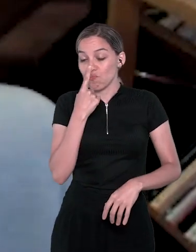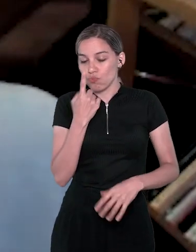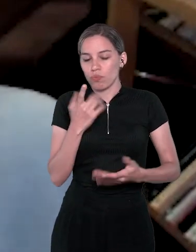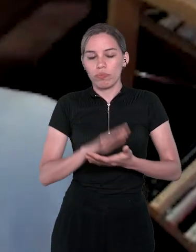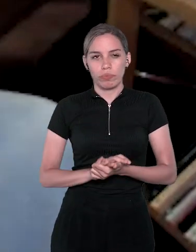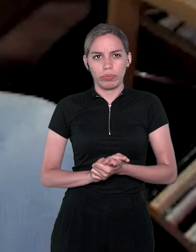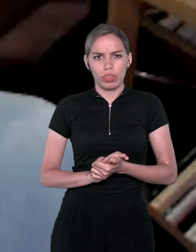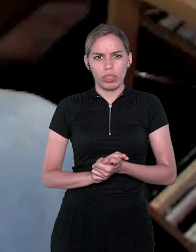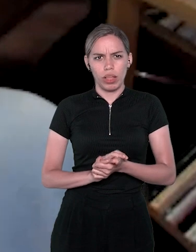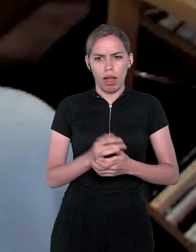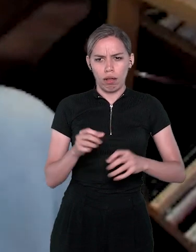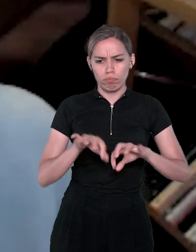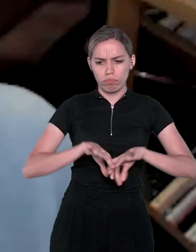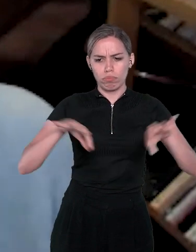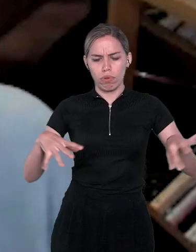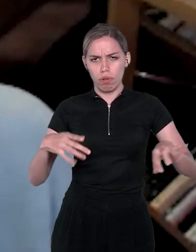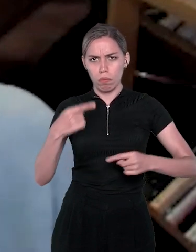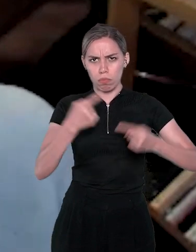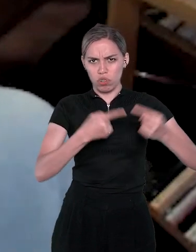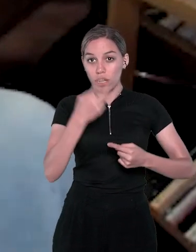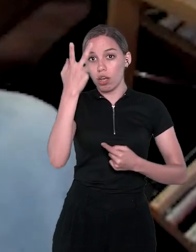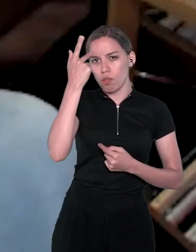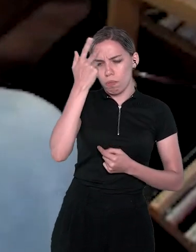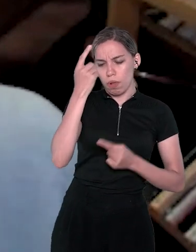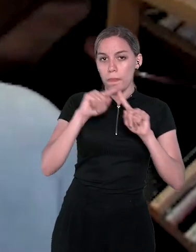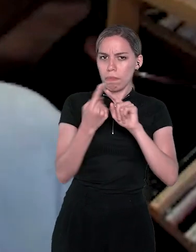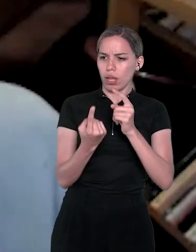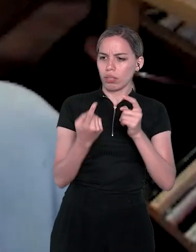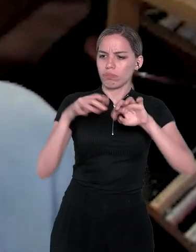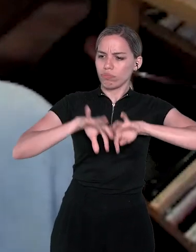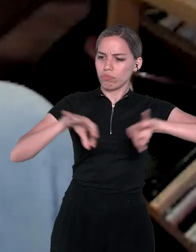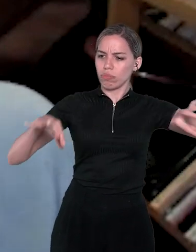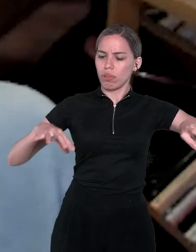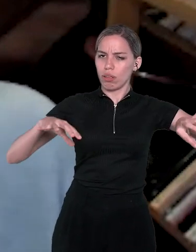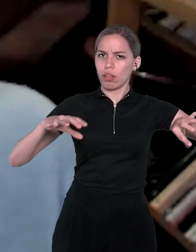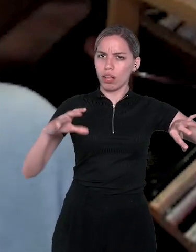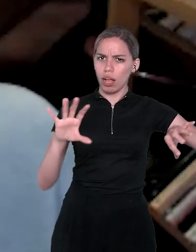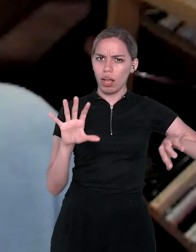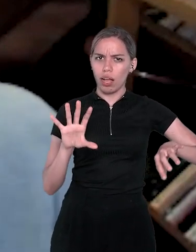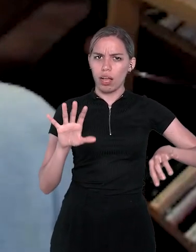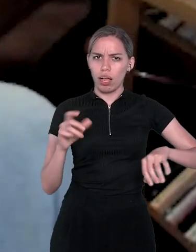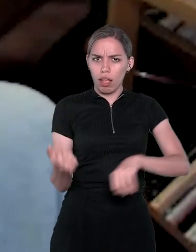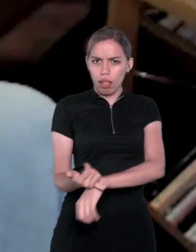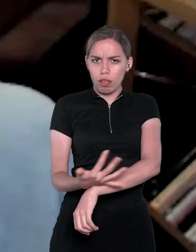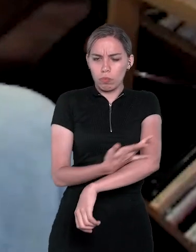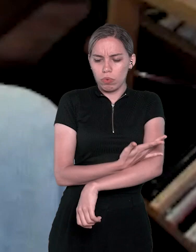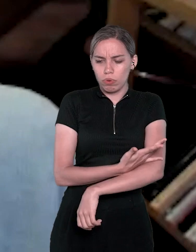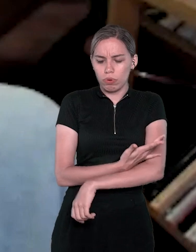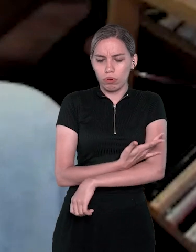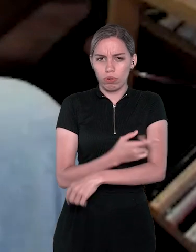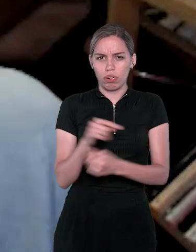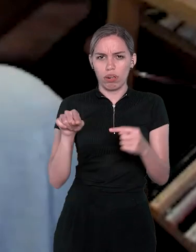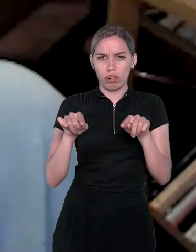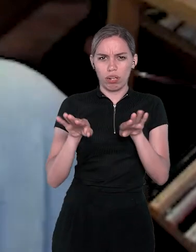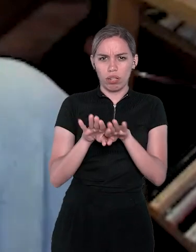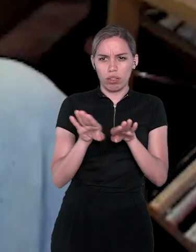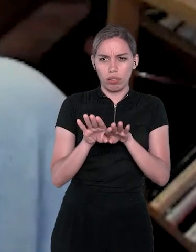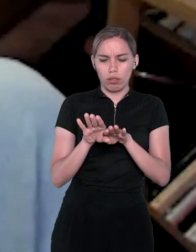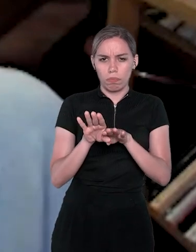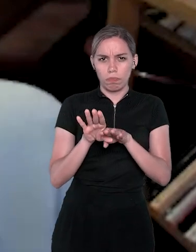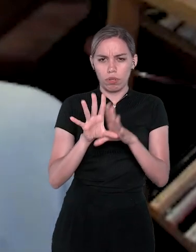da polarização política. Polarização política é normal, mas essa emocionalização e a